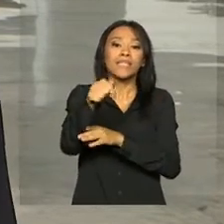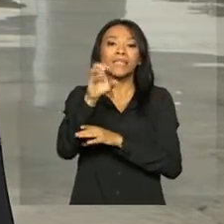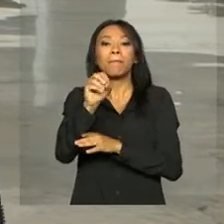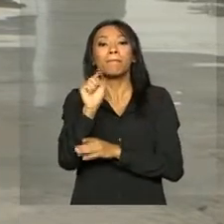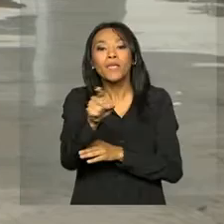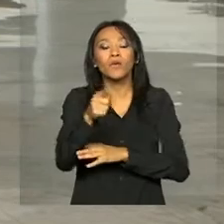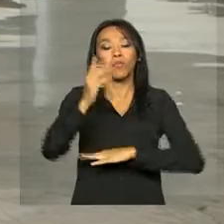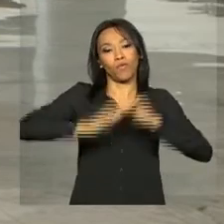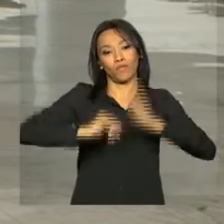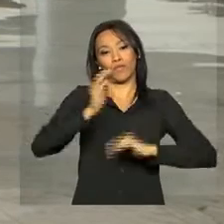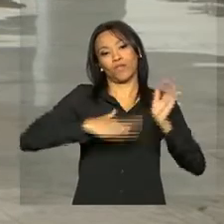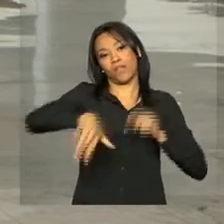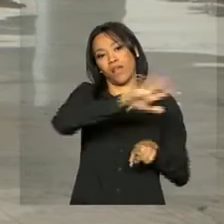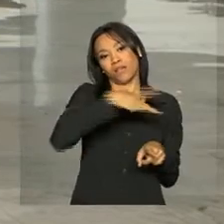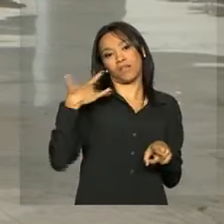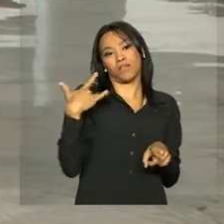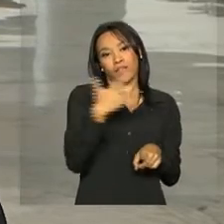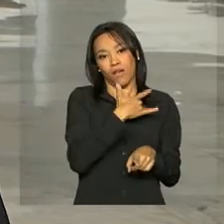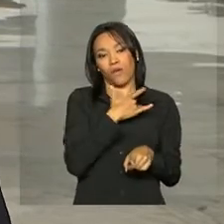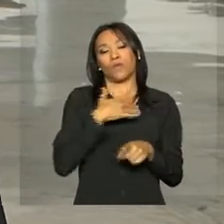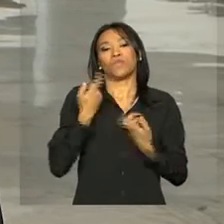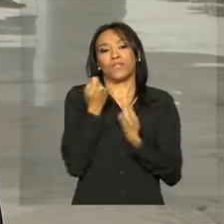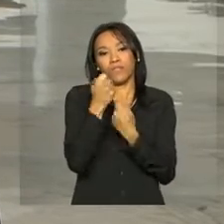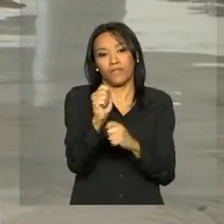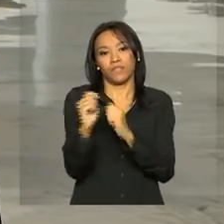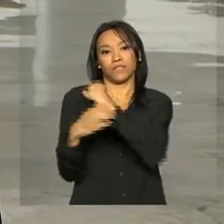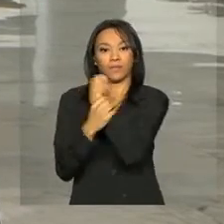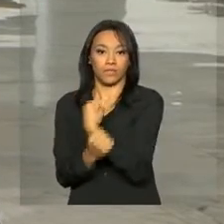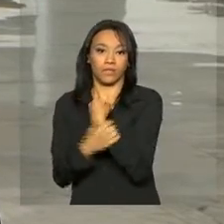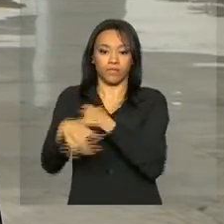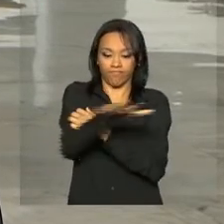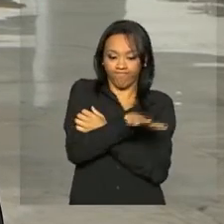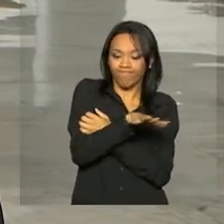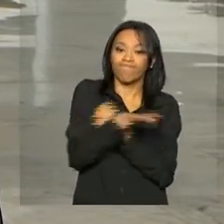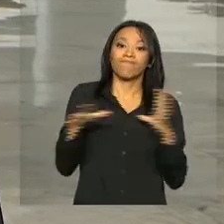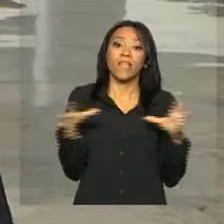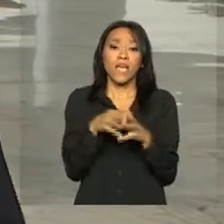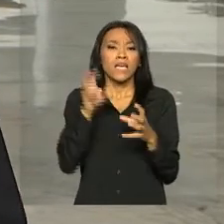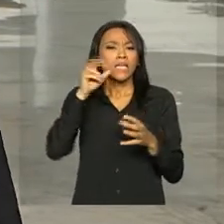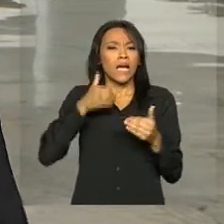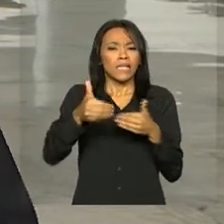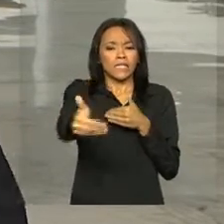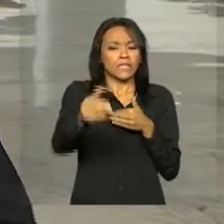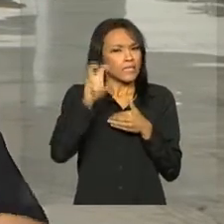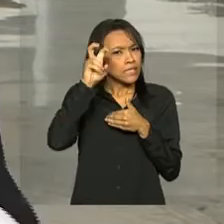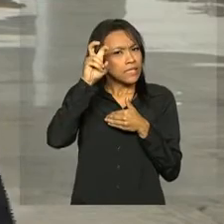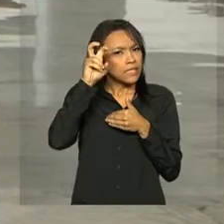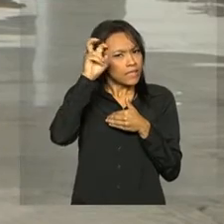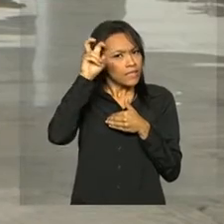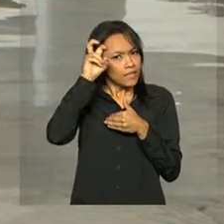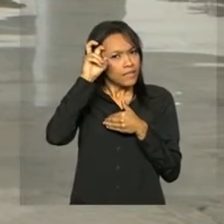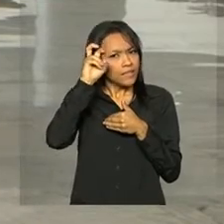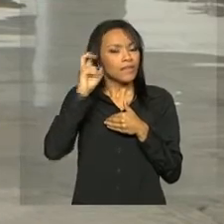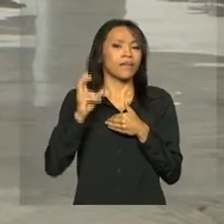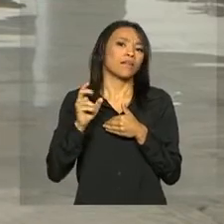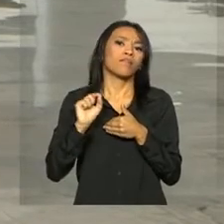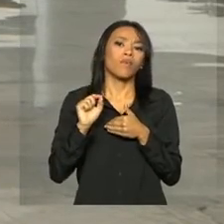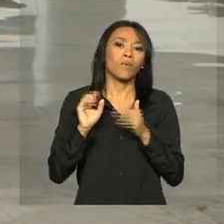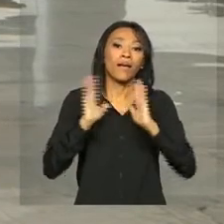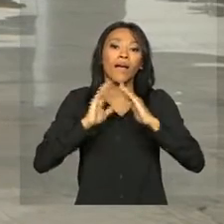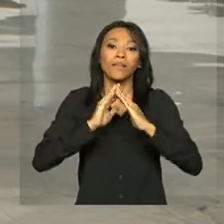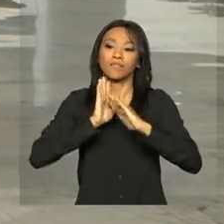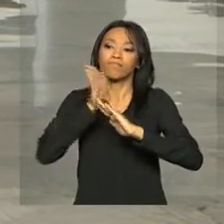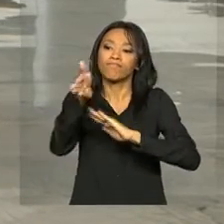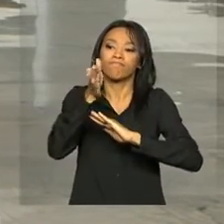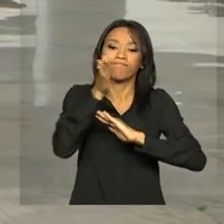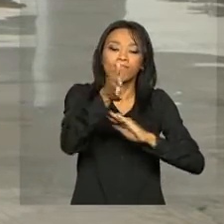saúde e defesa e segurança até a próxima quinta feira eles vão visitar cada vão visitar moradores de casa em casa